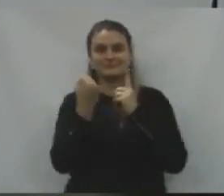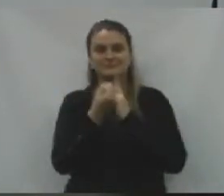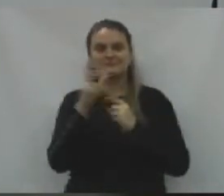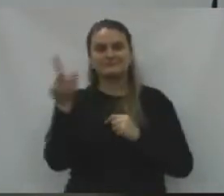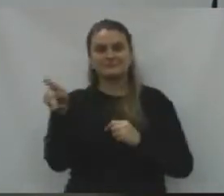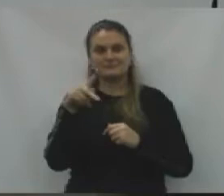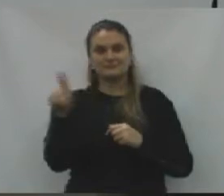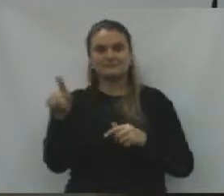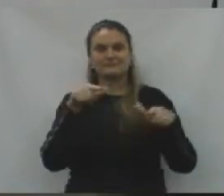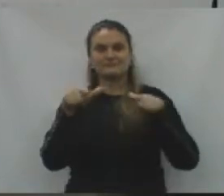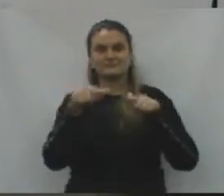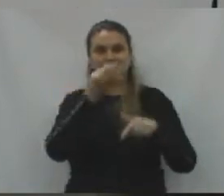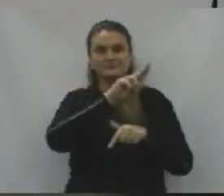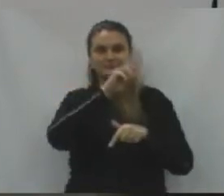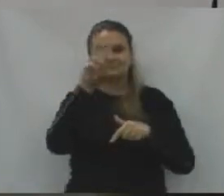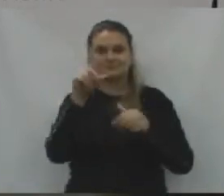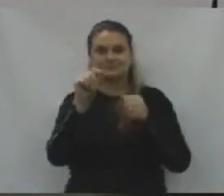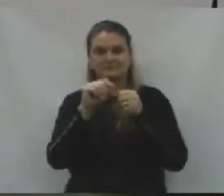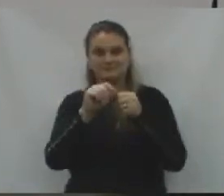dos professores da Uniuv.